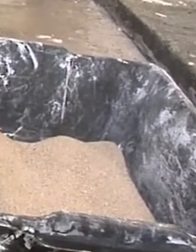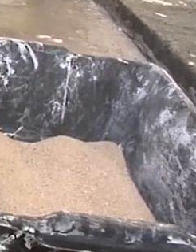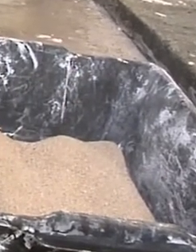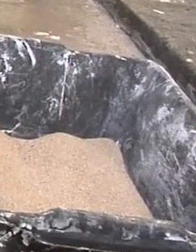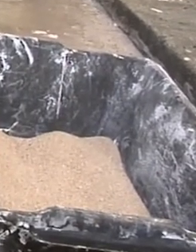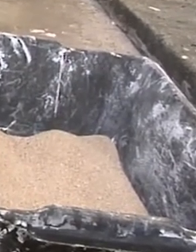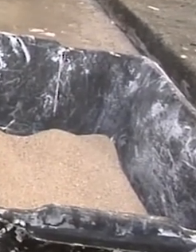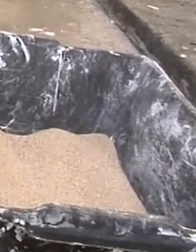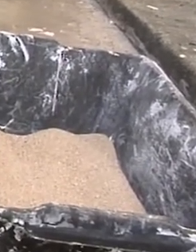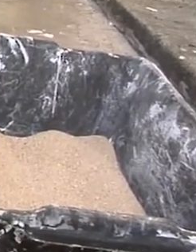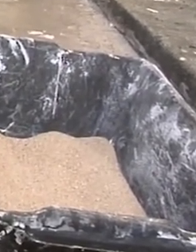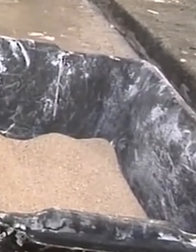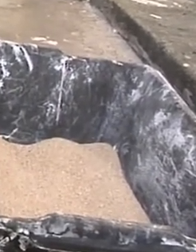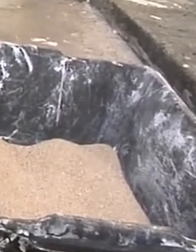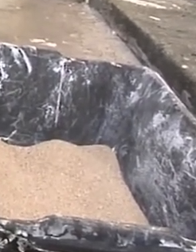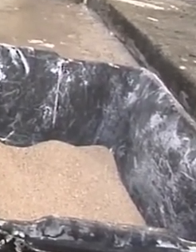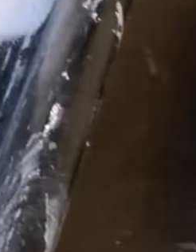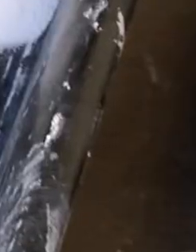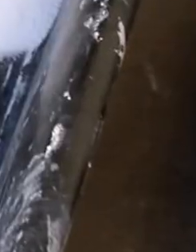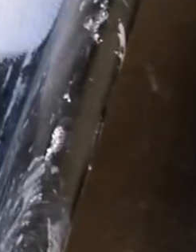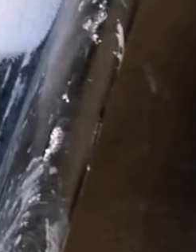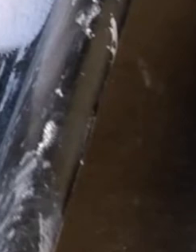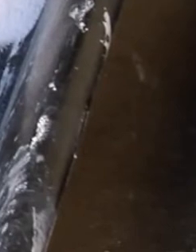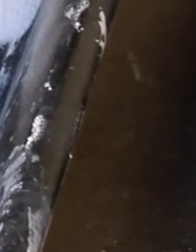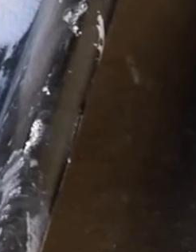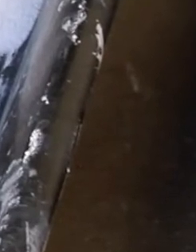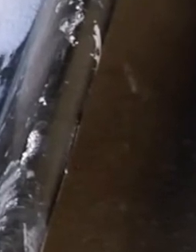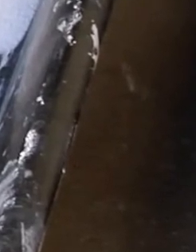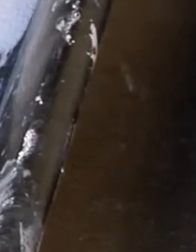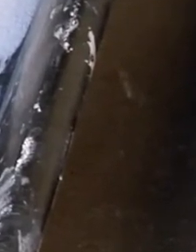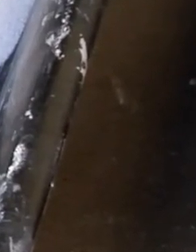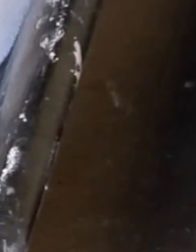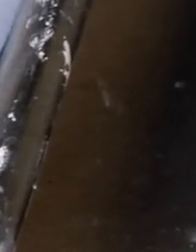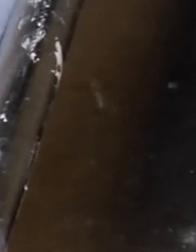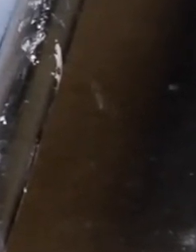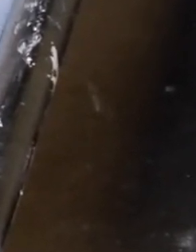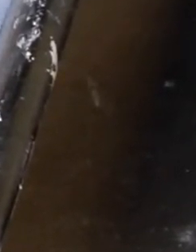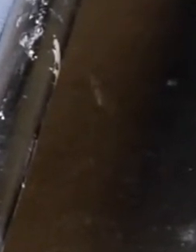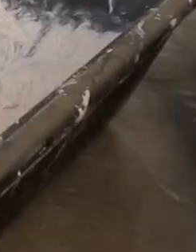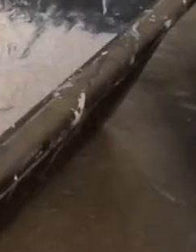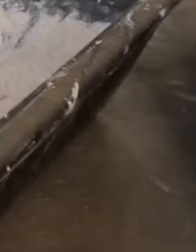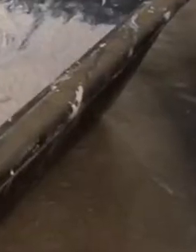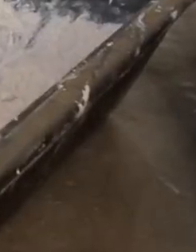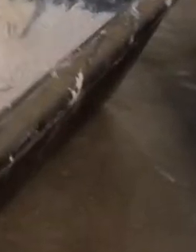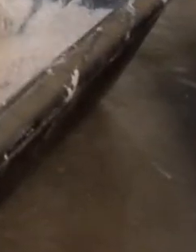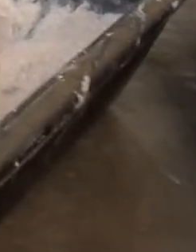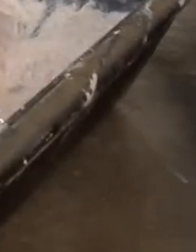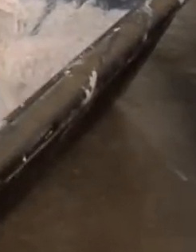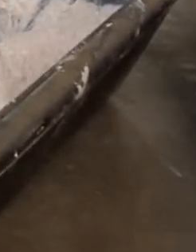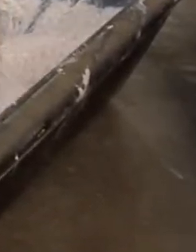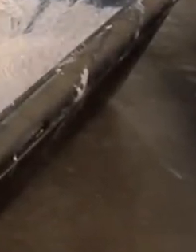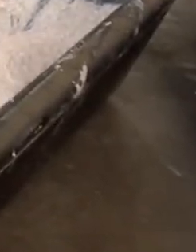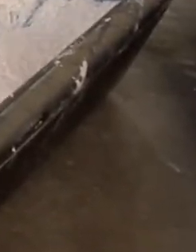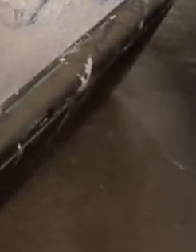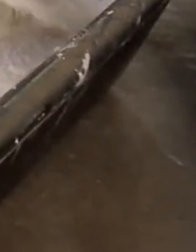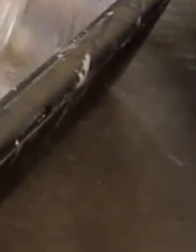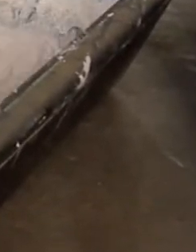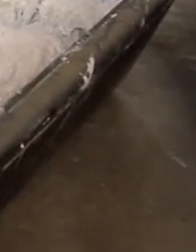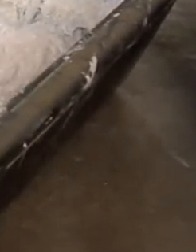mármore. Então, tem duas partes de cal para 3 de carga, para fazer a proporção de